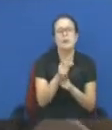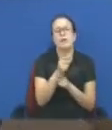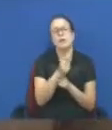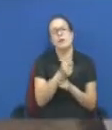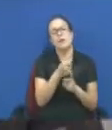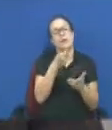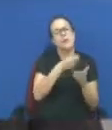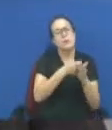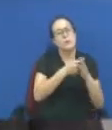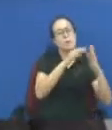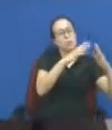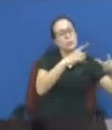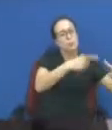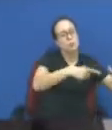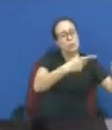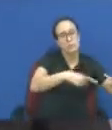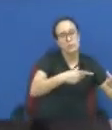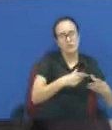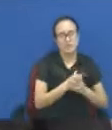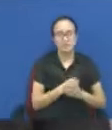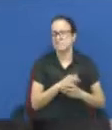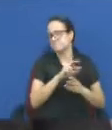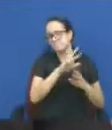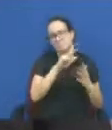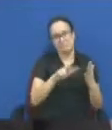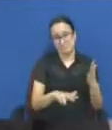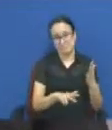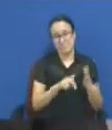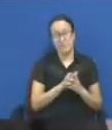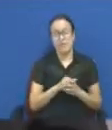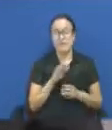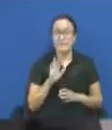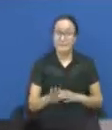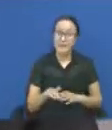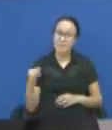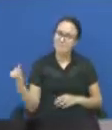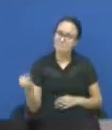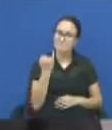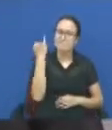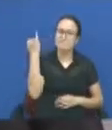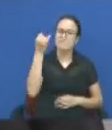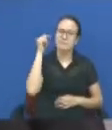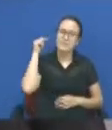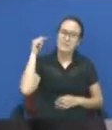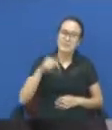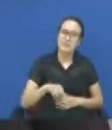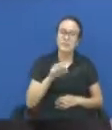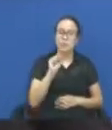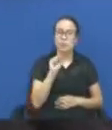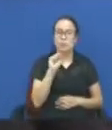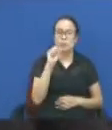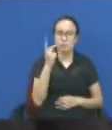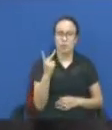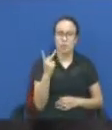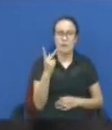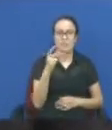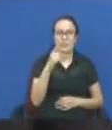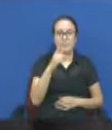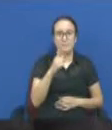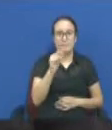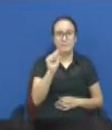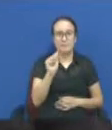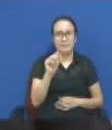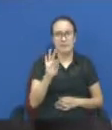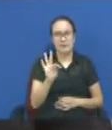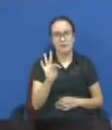imobiliárias, assim por diante. Mas a importância é que a gente tem mais um instrumento instalado ali no Shopping Pátio, para que a